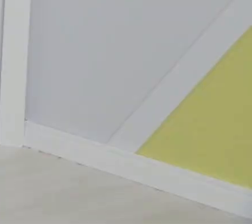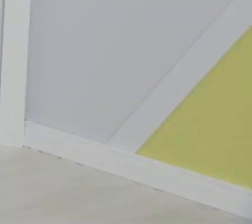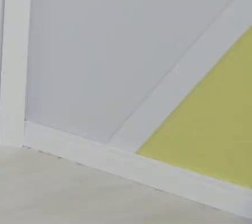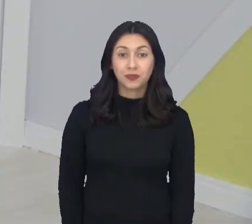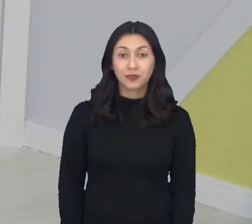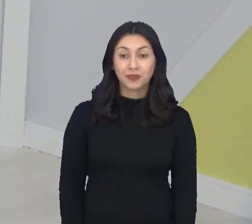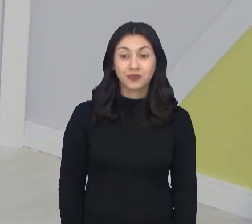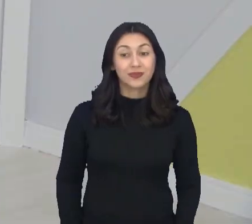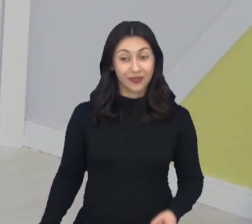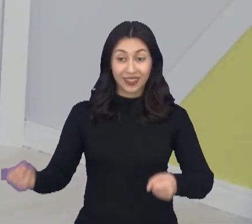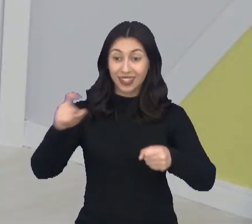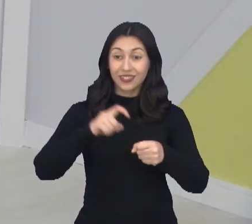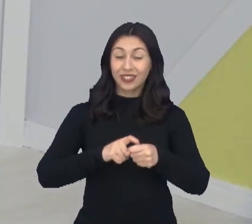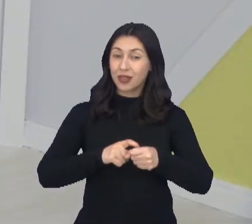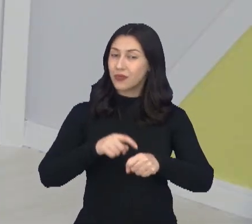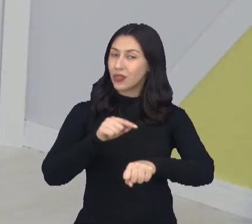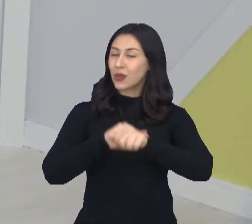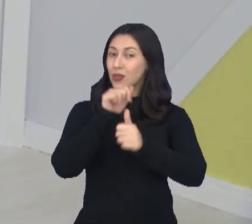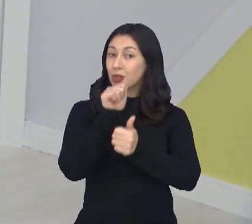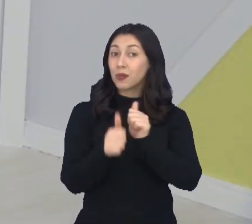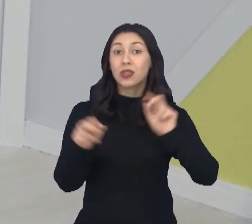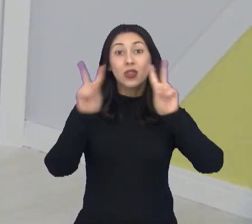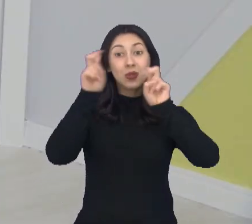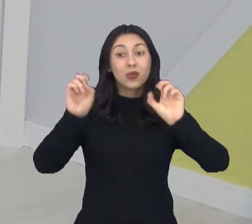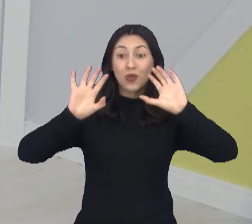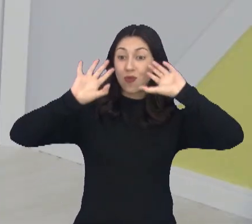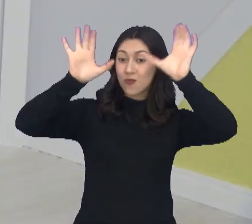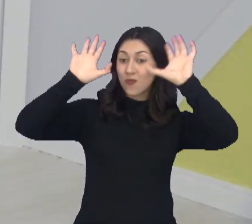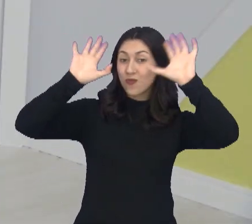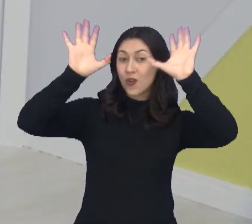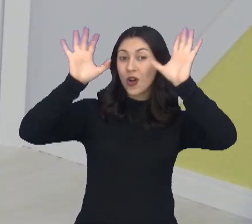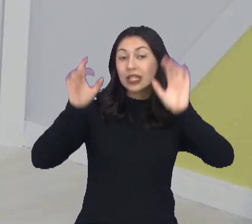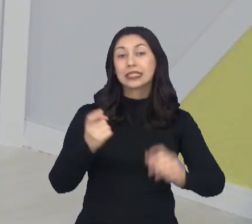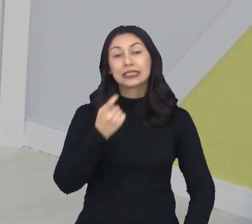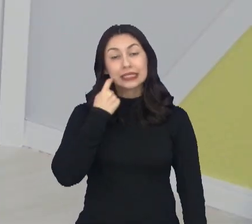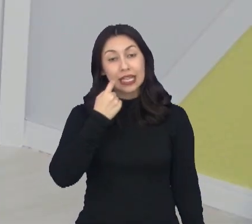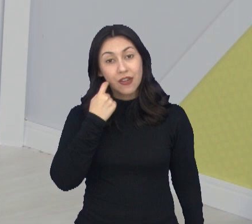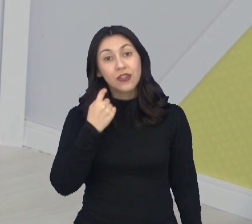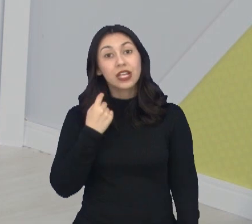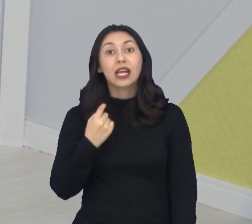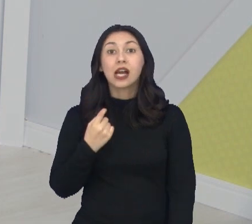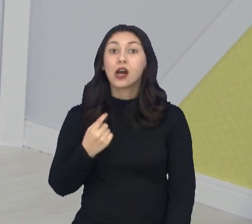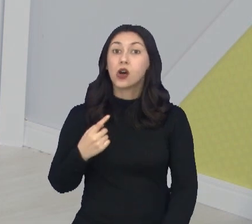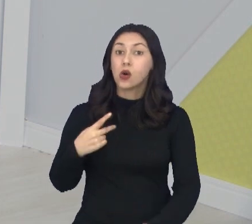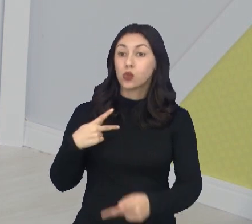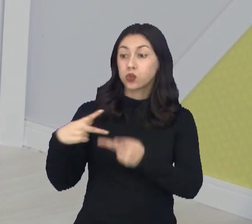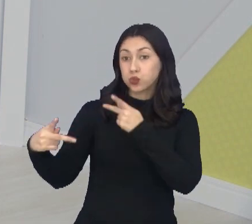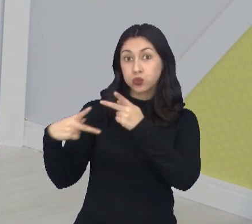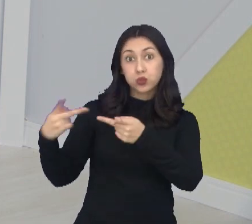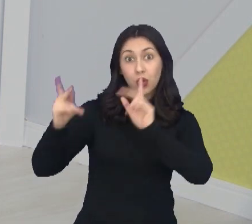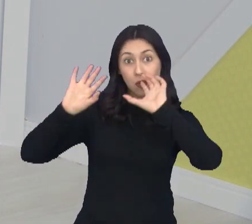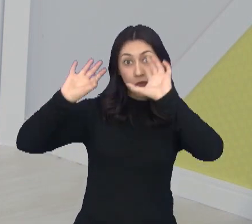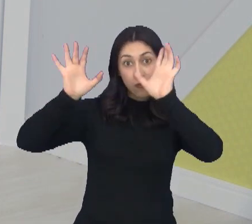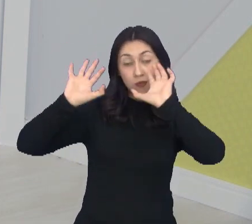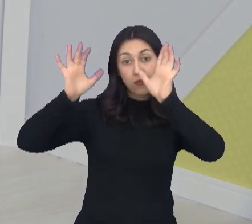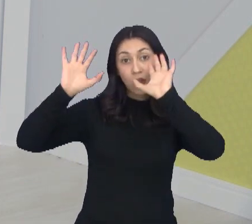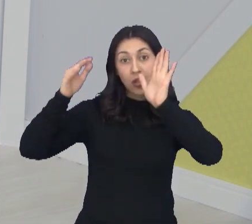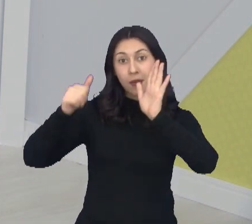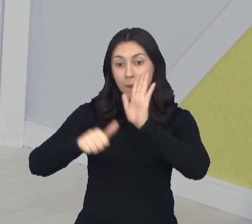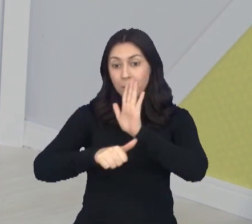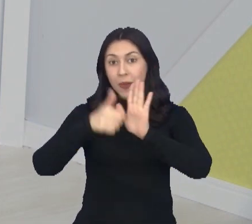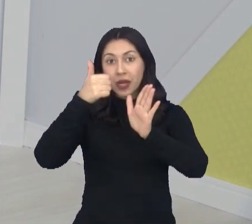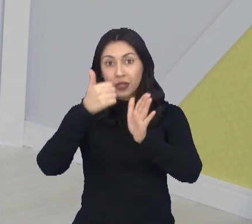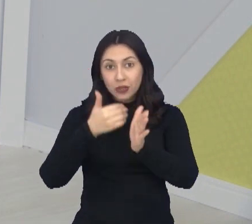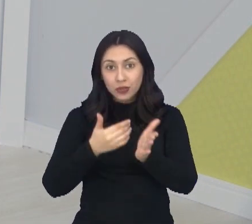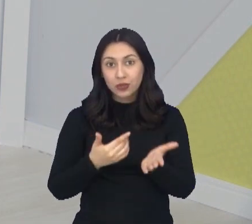Muito bem, estamos de volta com o Hora do Esporte, falando de vôlei. Na última sexta-feira, o time do Farmaconde Vôlei São José fez a sua estreia